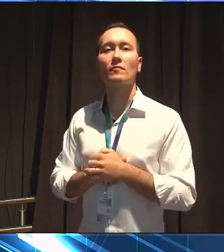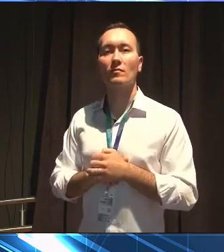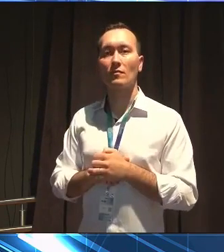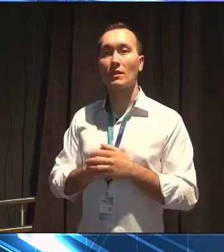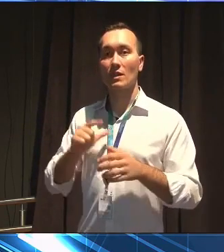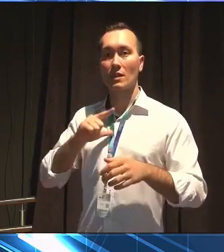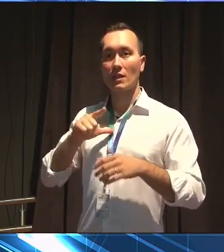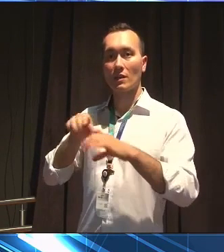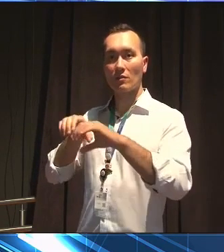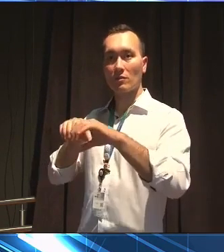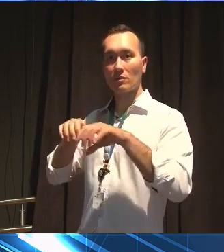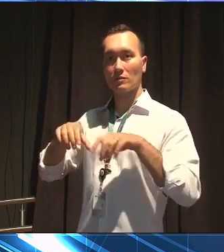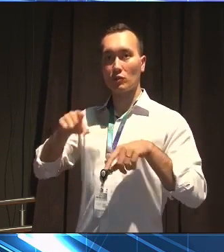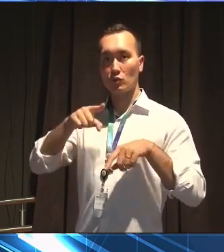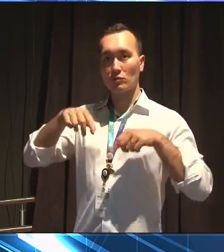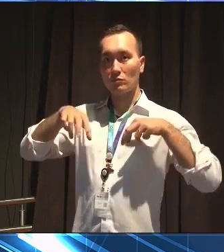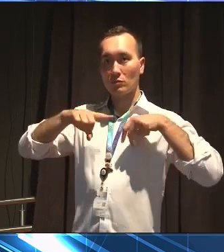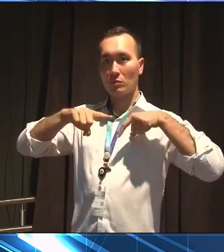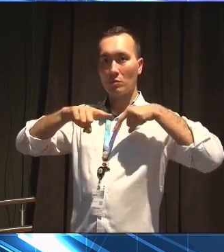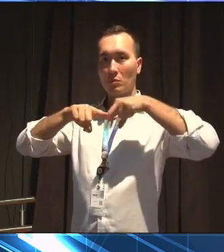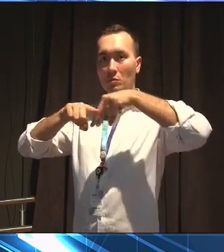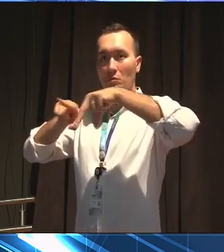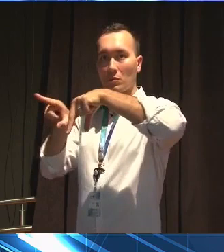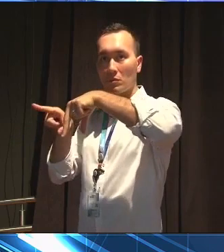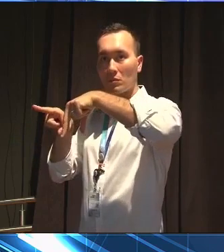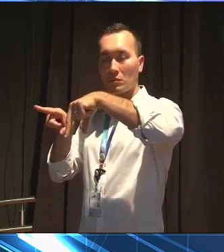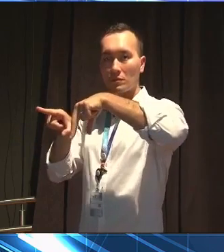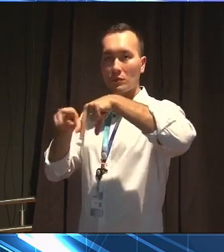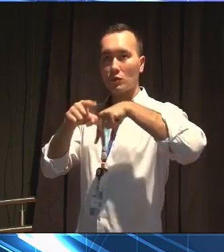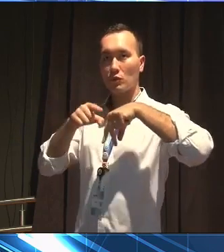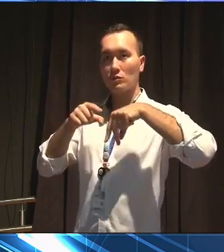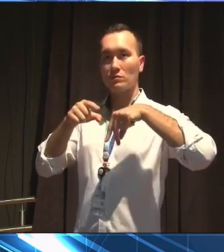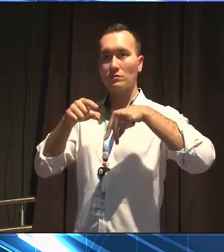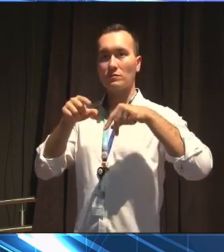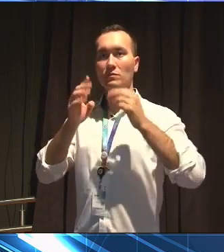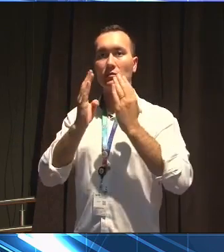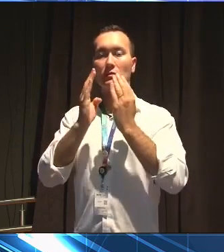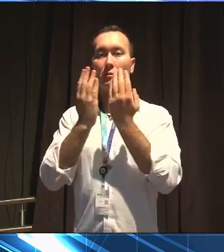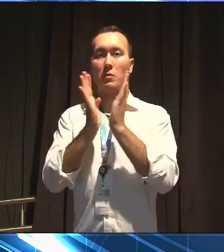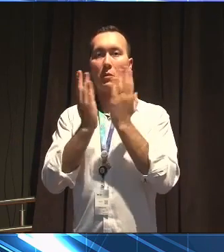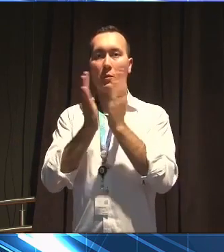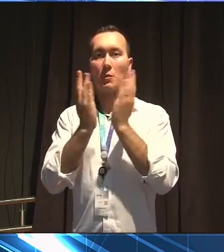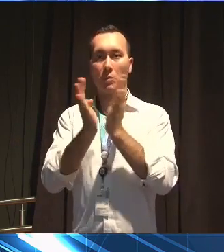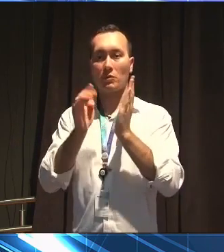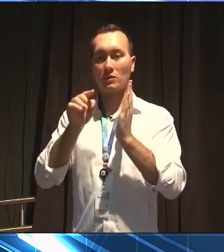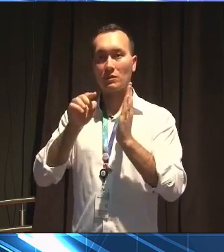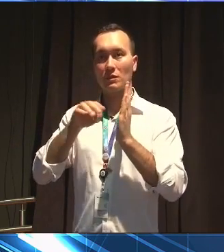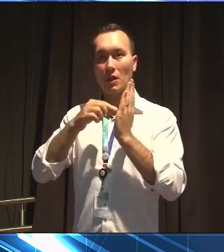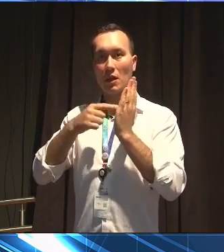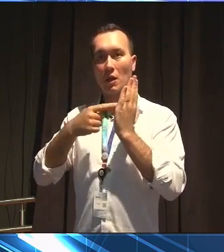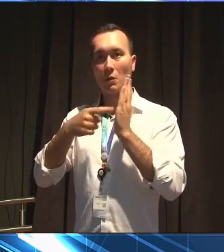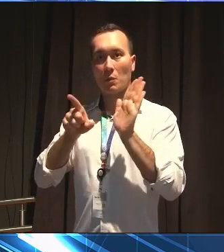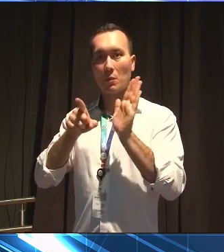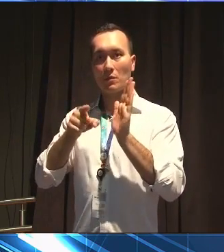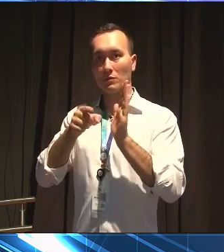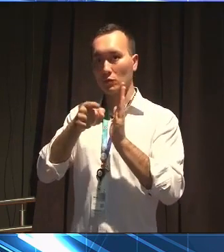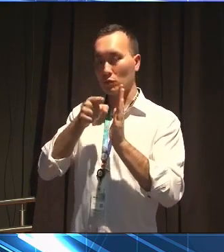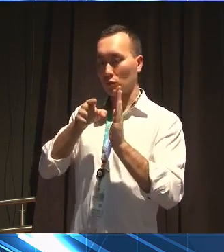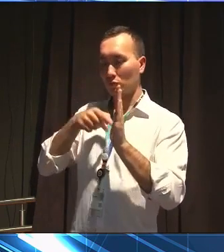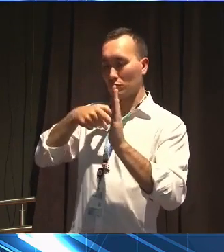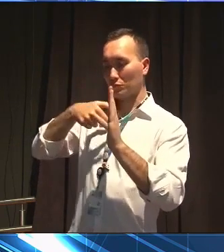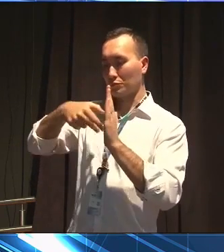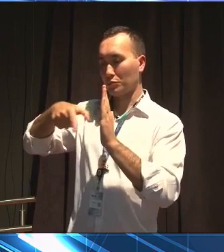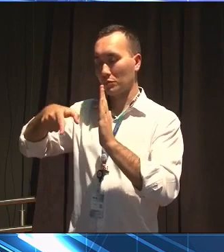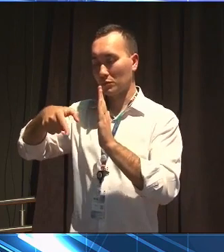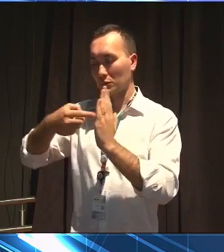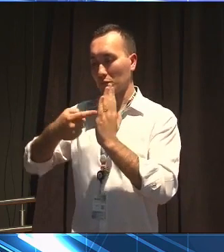uma catraca ali, nós temos um crachá, como aqui do TDC, ou nas catracas mais novas nós colocamos o nosso dedo, e naquele momento